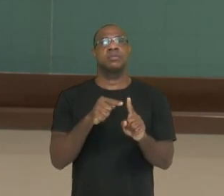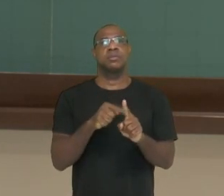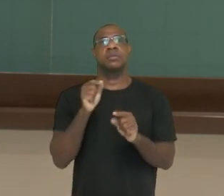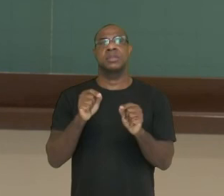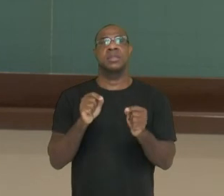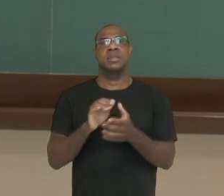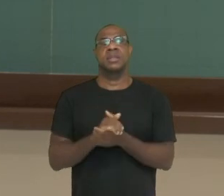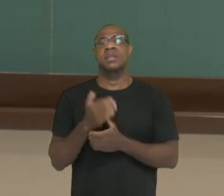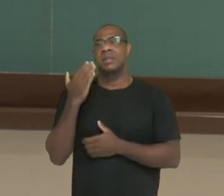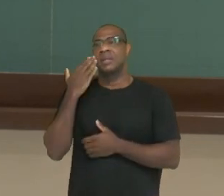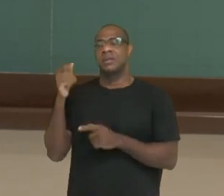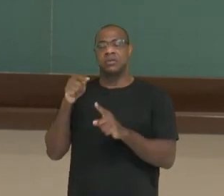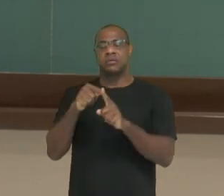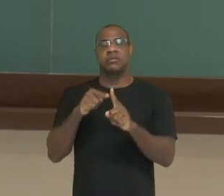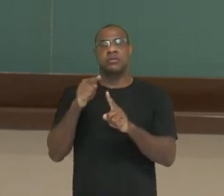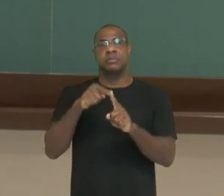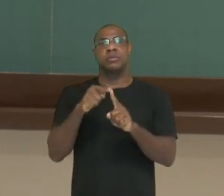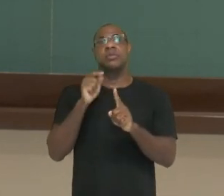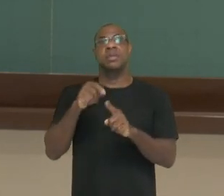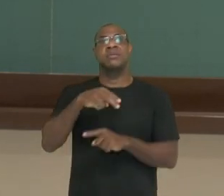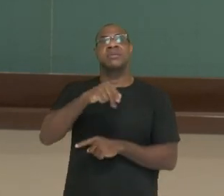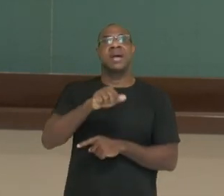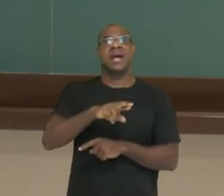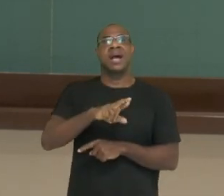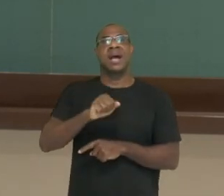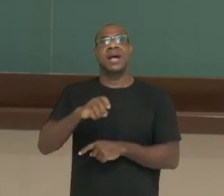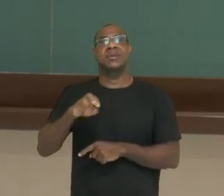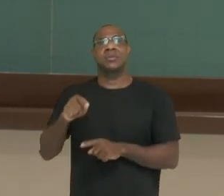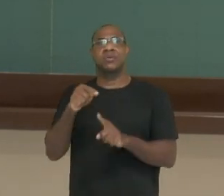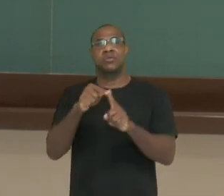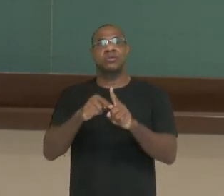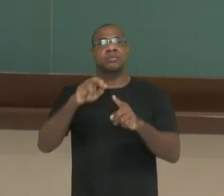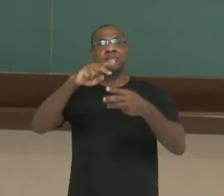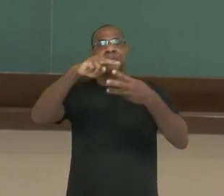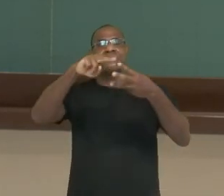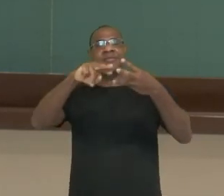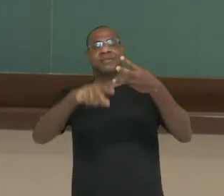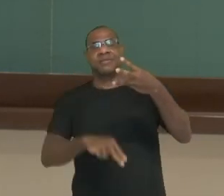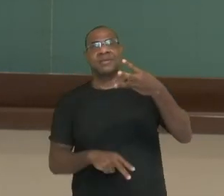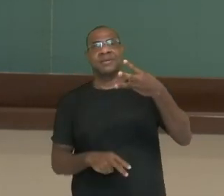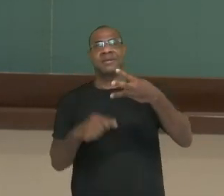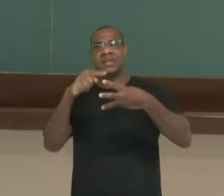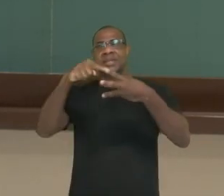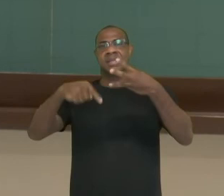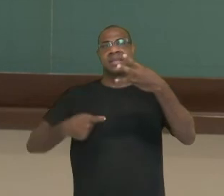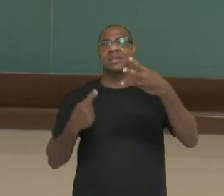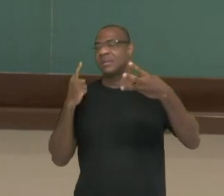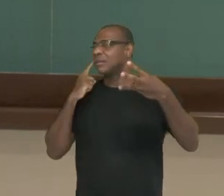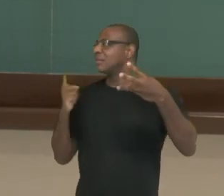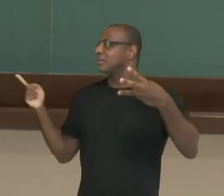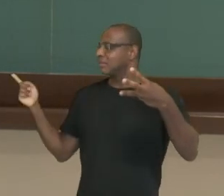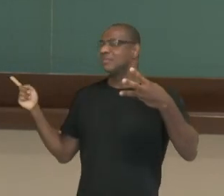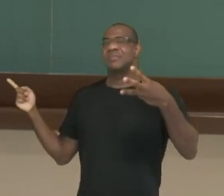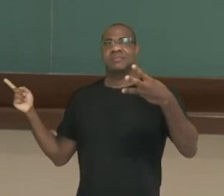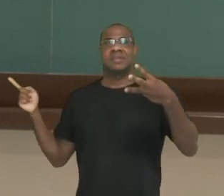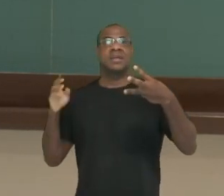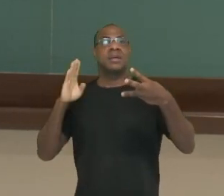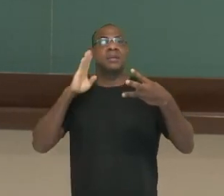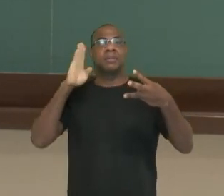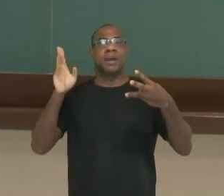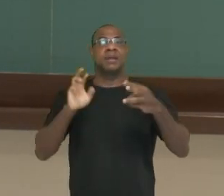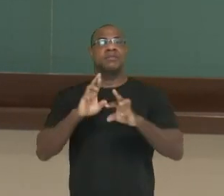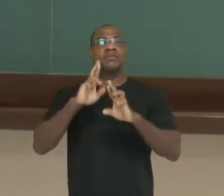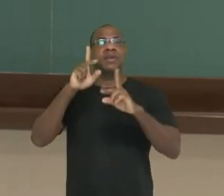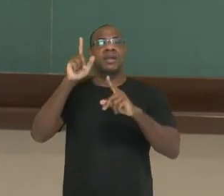para você recordar. Onisciente, observador e personagem. Lembrando que a principal